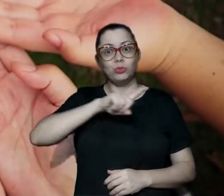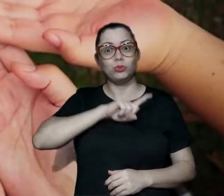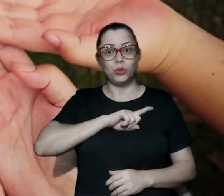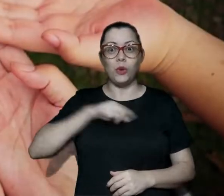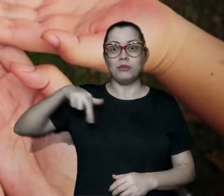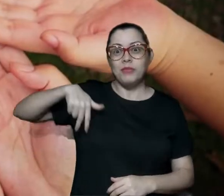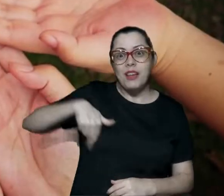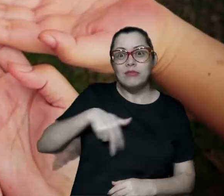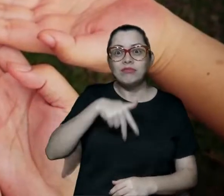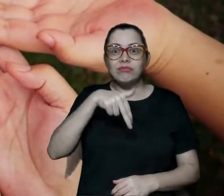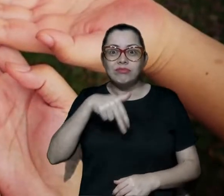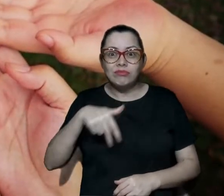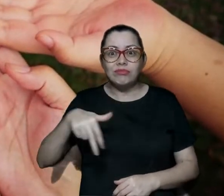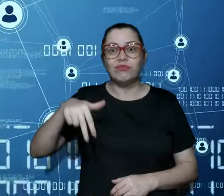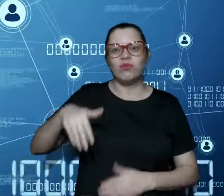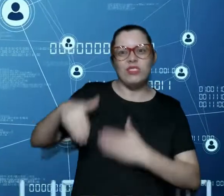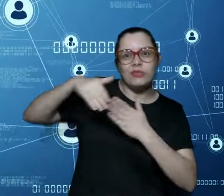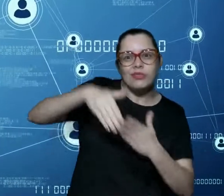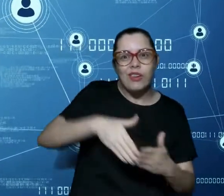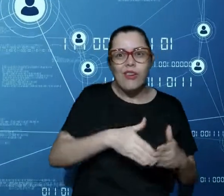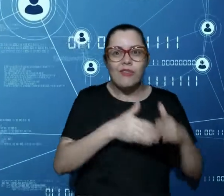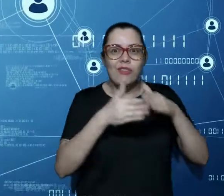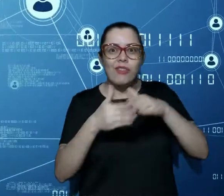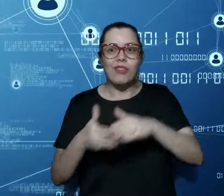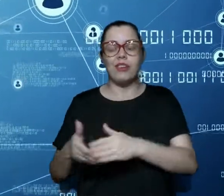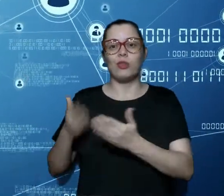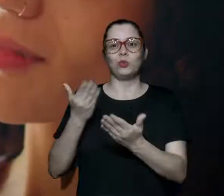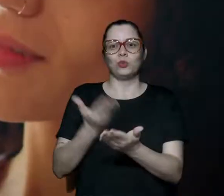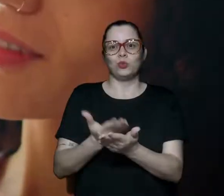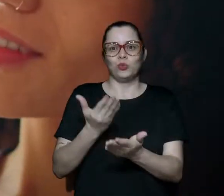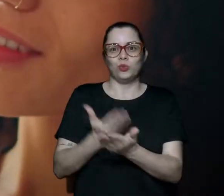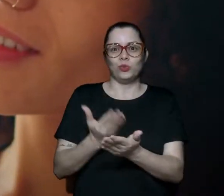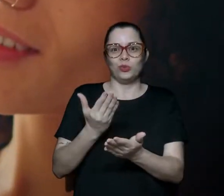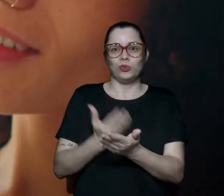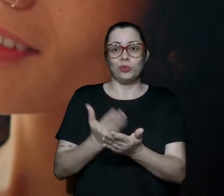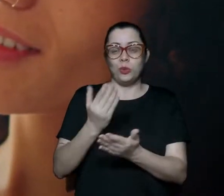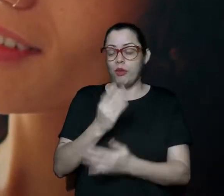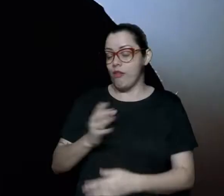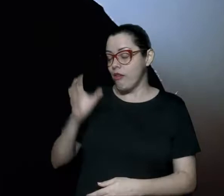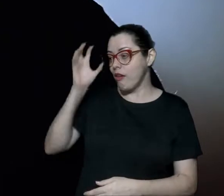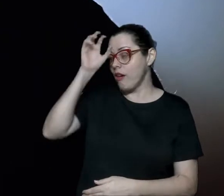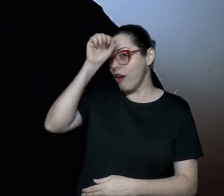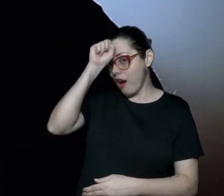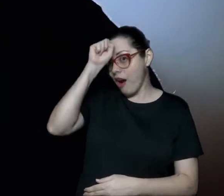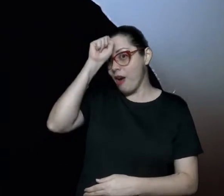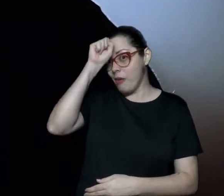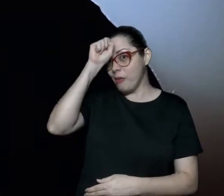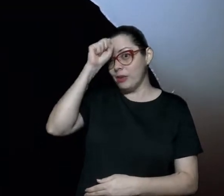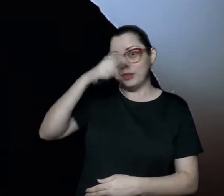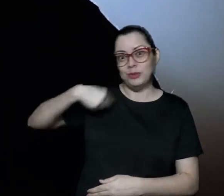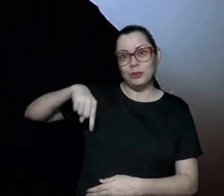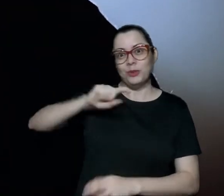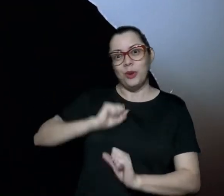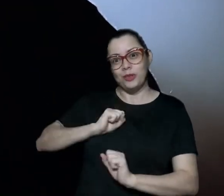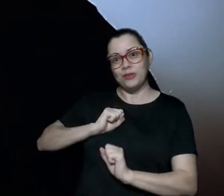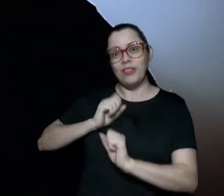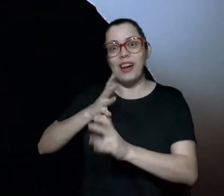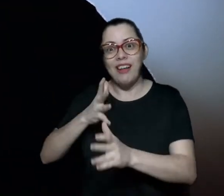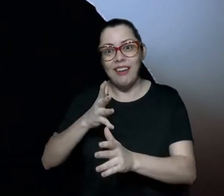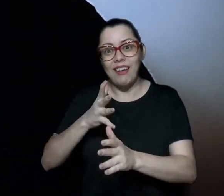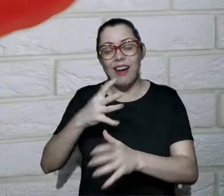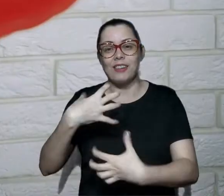Iremos caminhando, navegando, estudando, aprendendo através do nosso